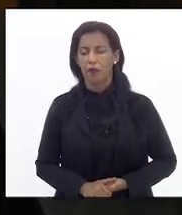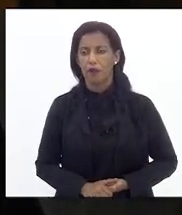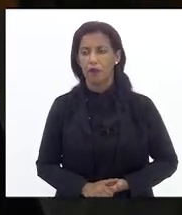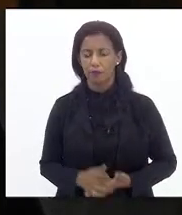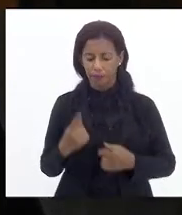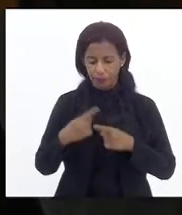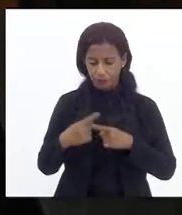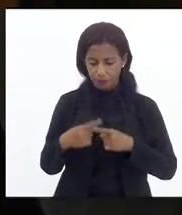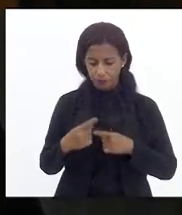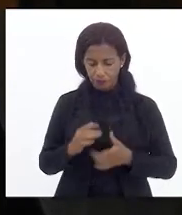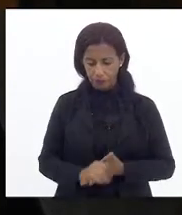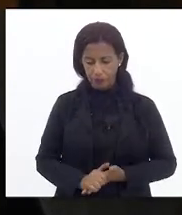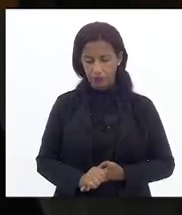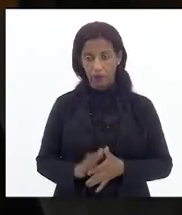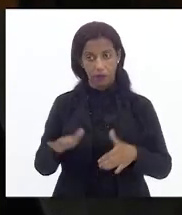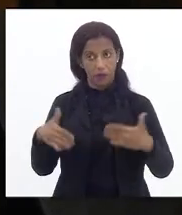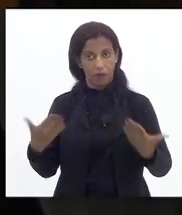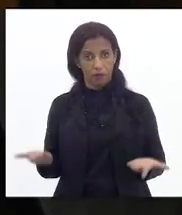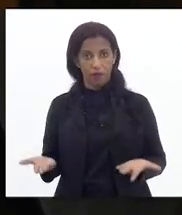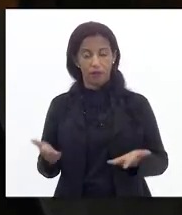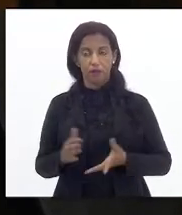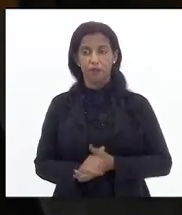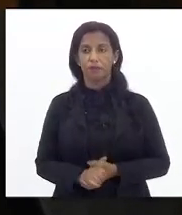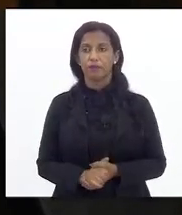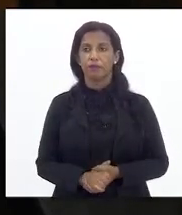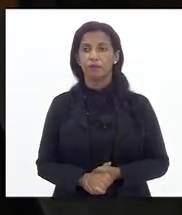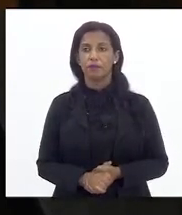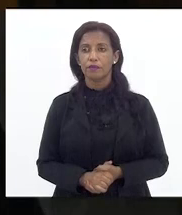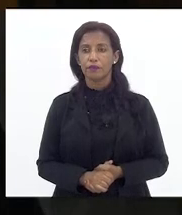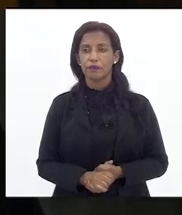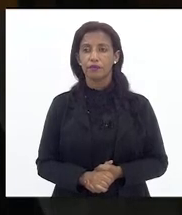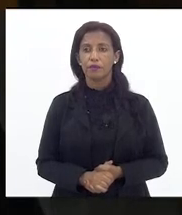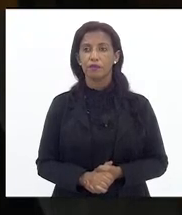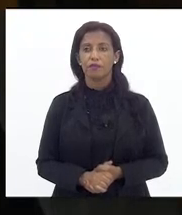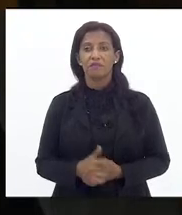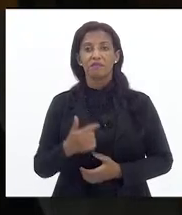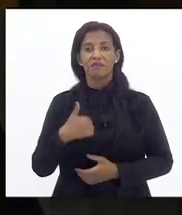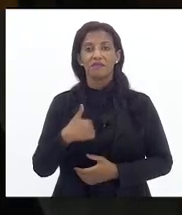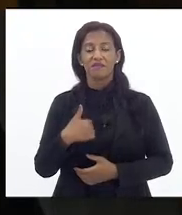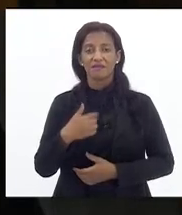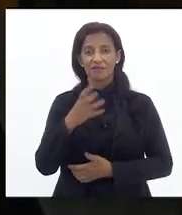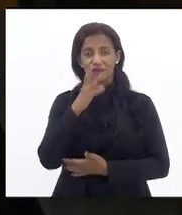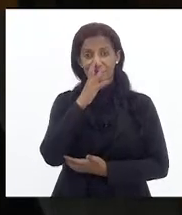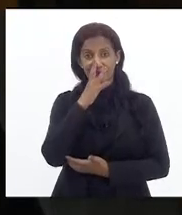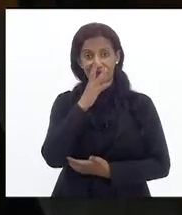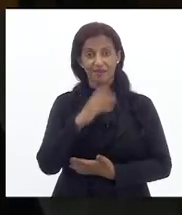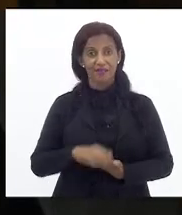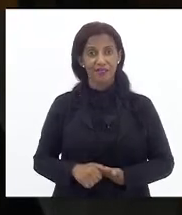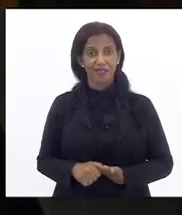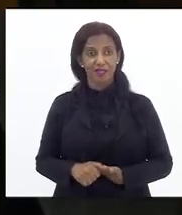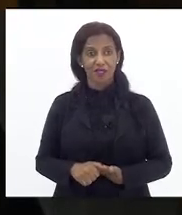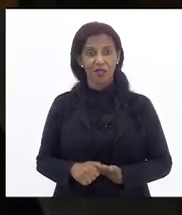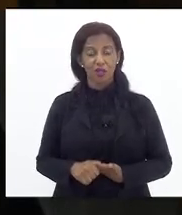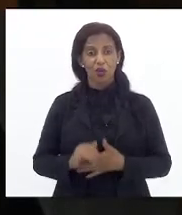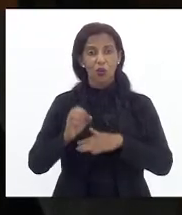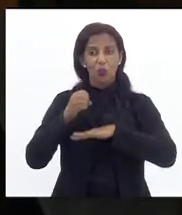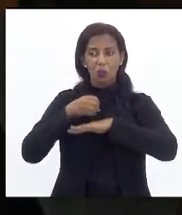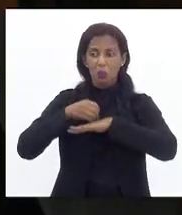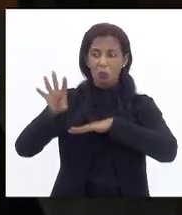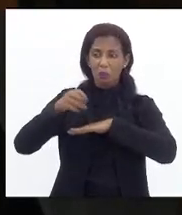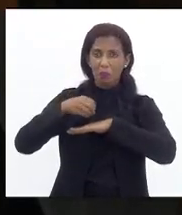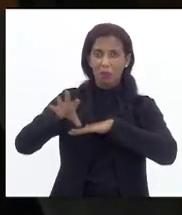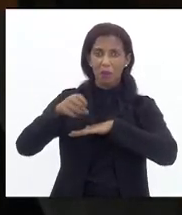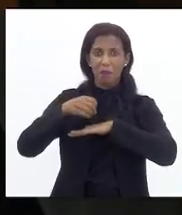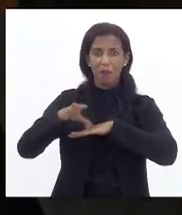é porque afinal de contas eu fiquei surpreso Com todas essas mensagens que